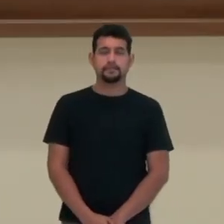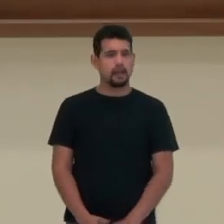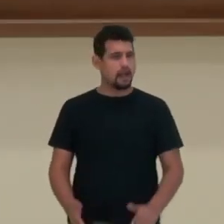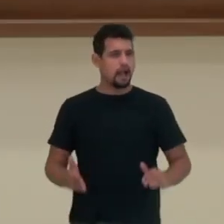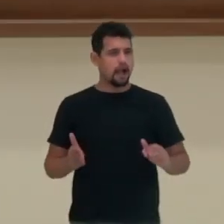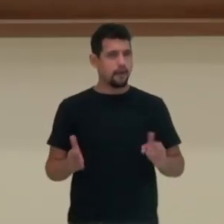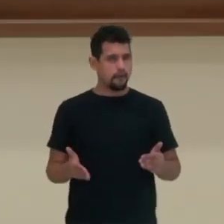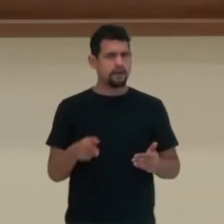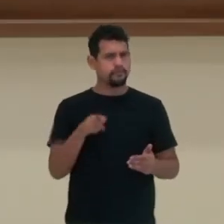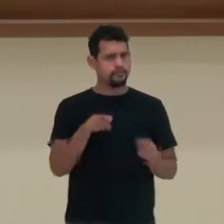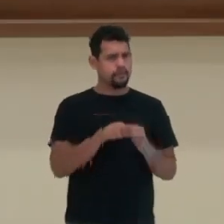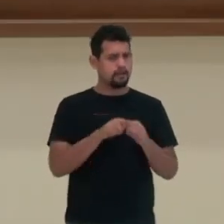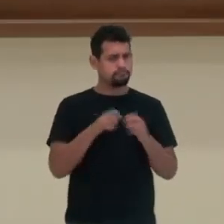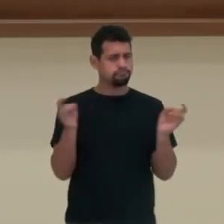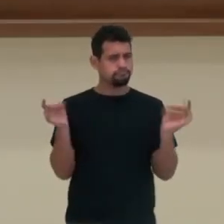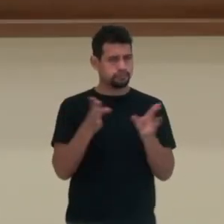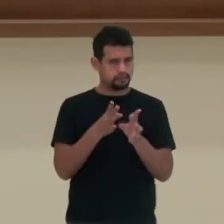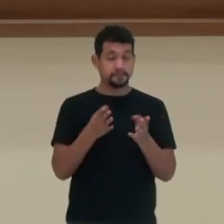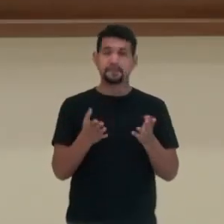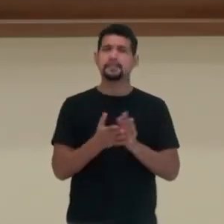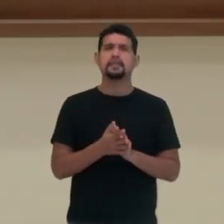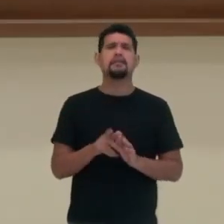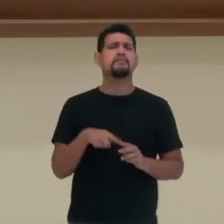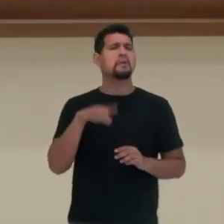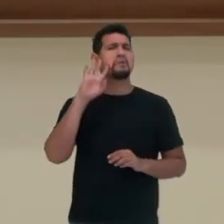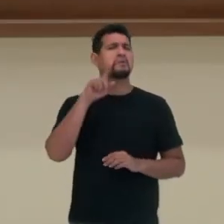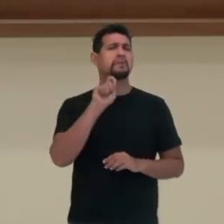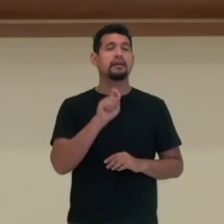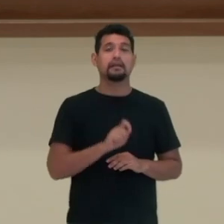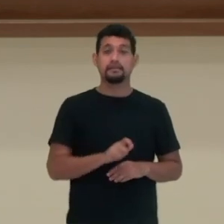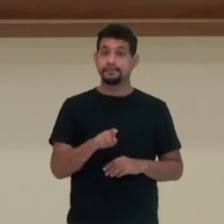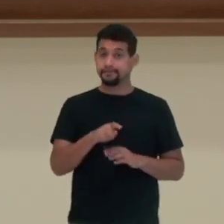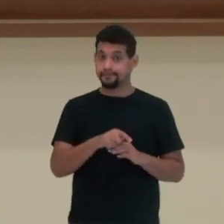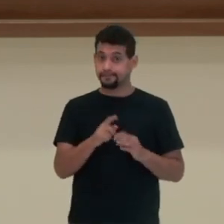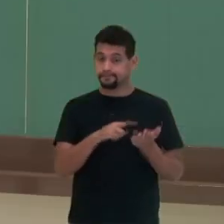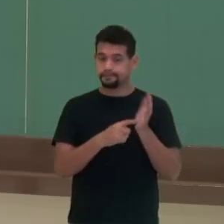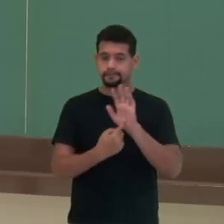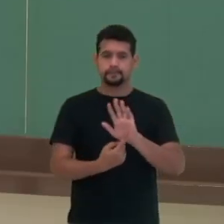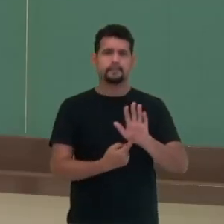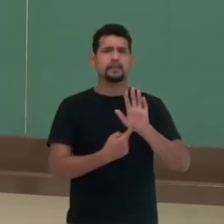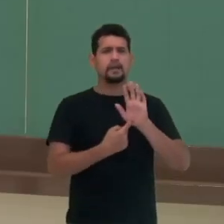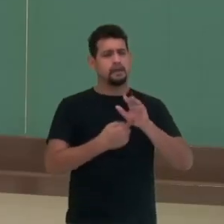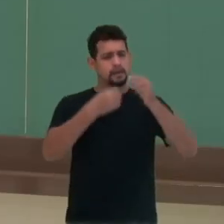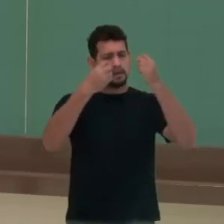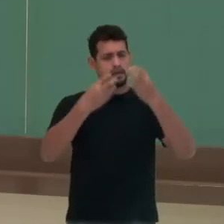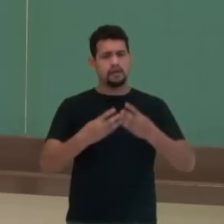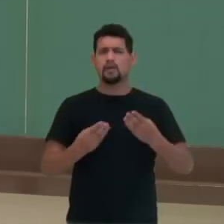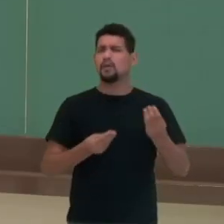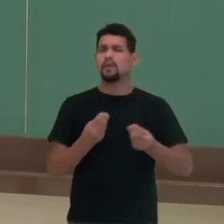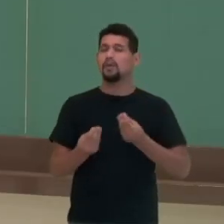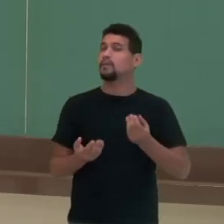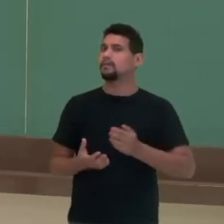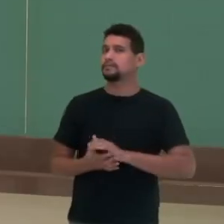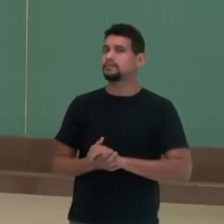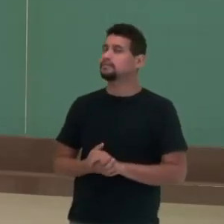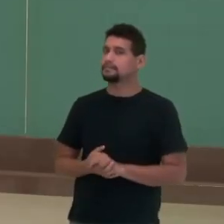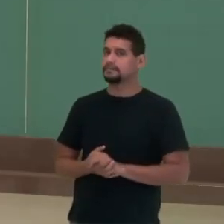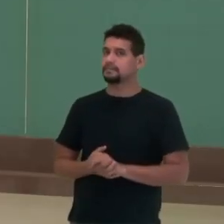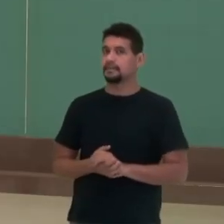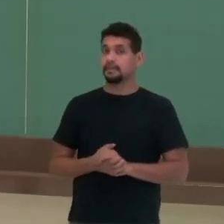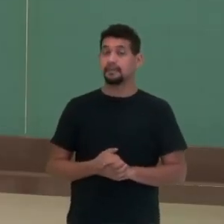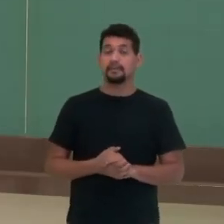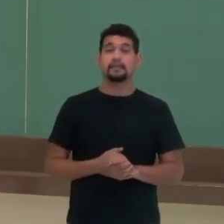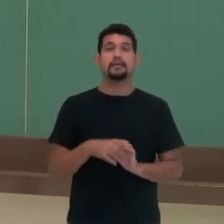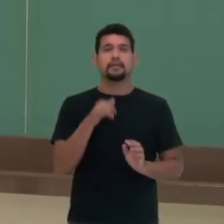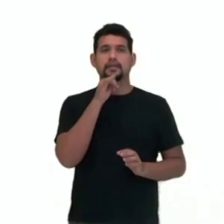Agora que você já fez, né? O que vai acontecer? Vocês vão apresentar os argumentos. De que maneira? Na coluna